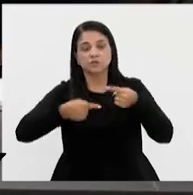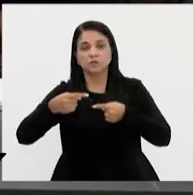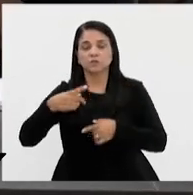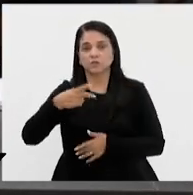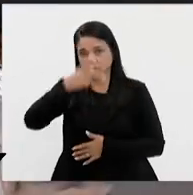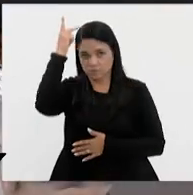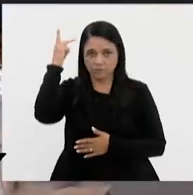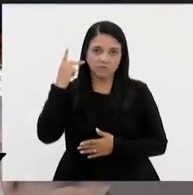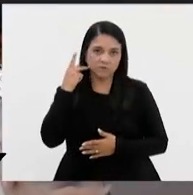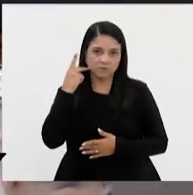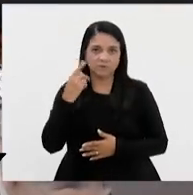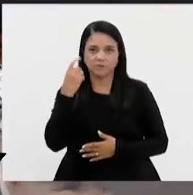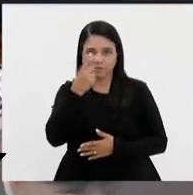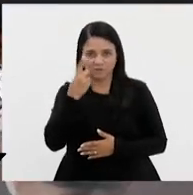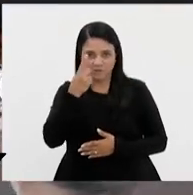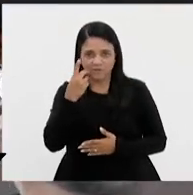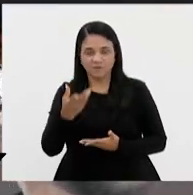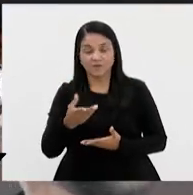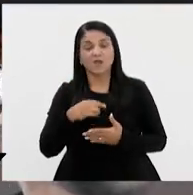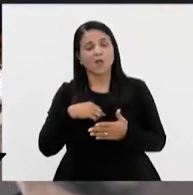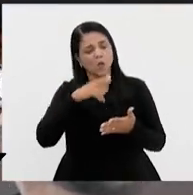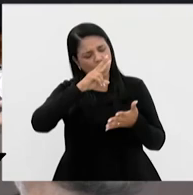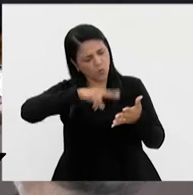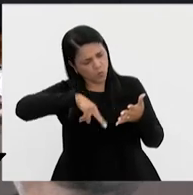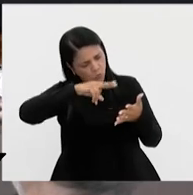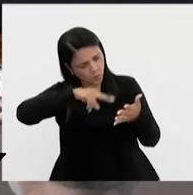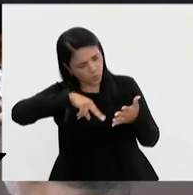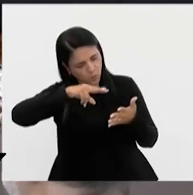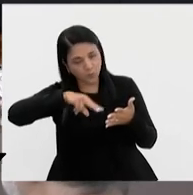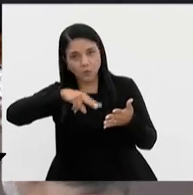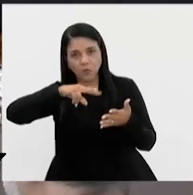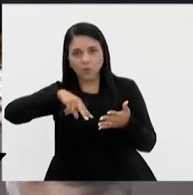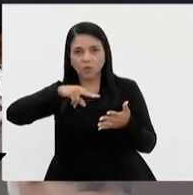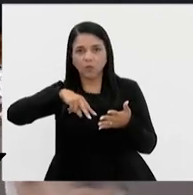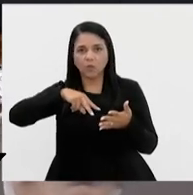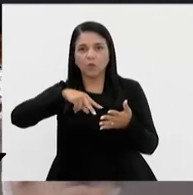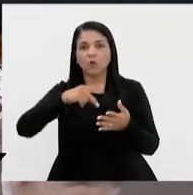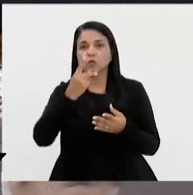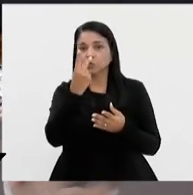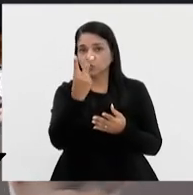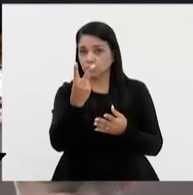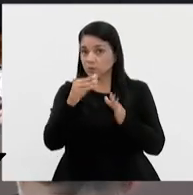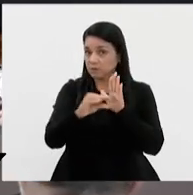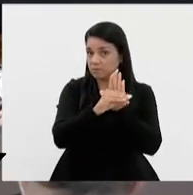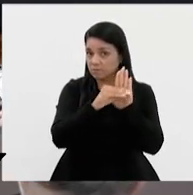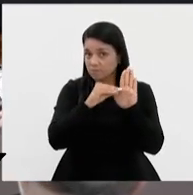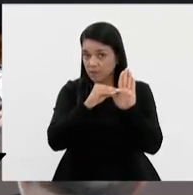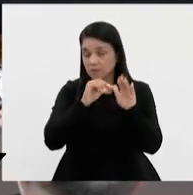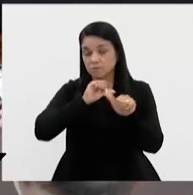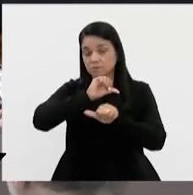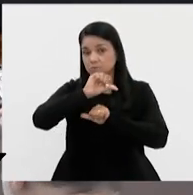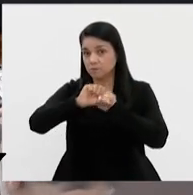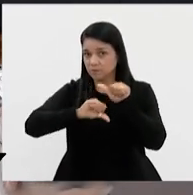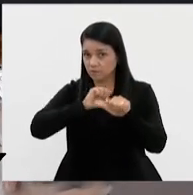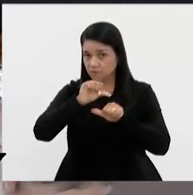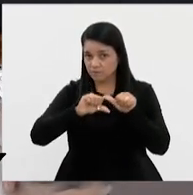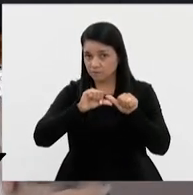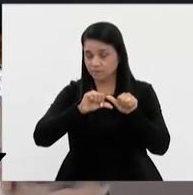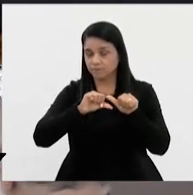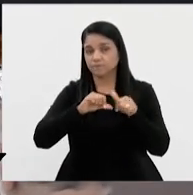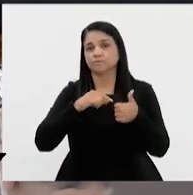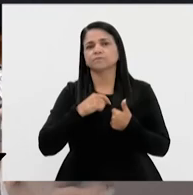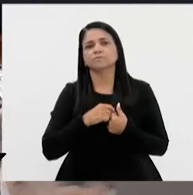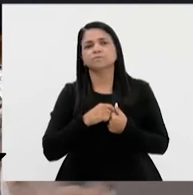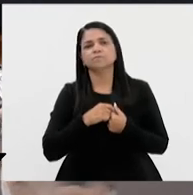Paulo. Eu estou lendo aqui as suas duas emendas modificativas.